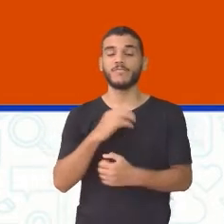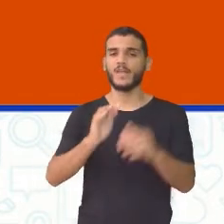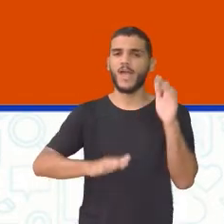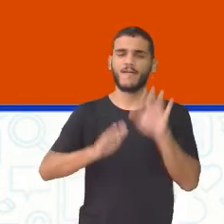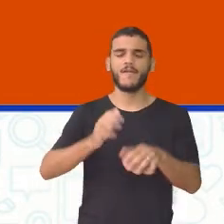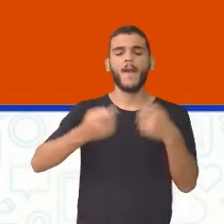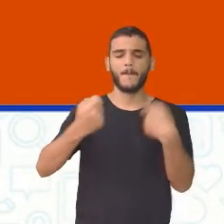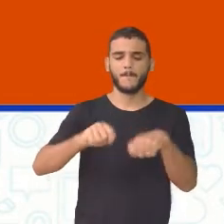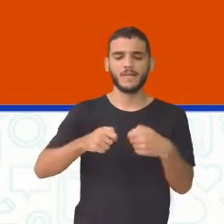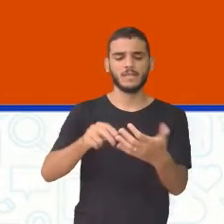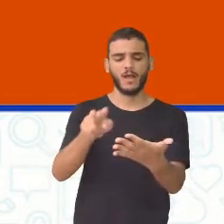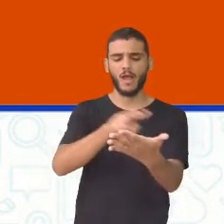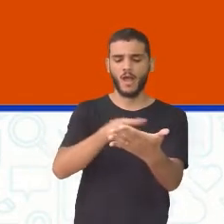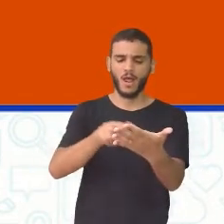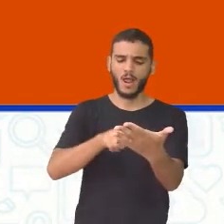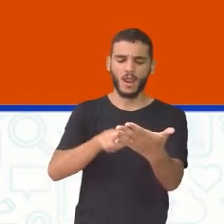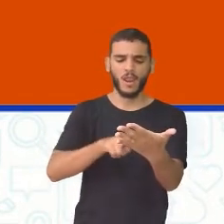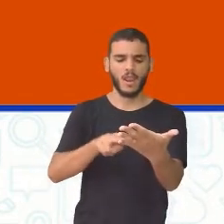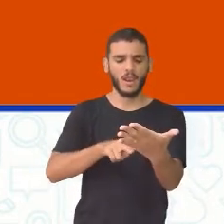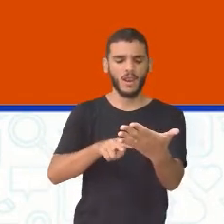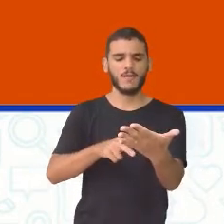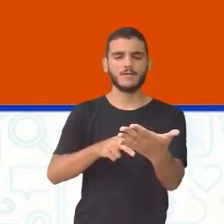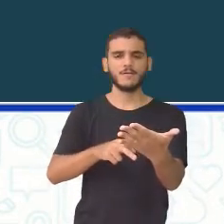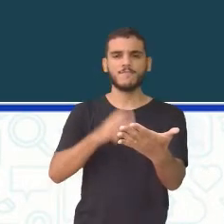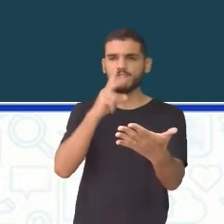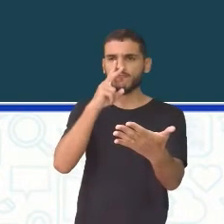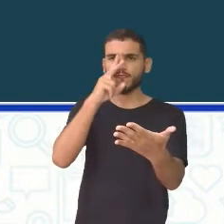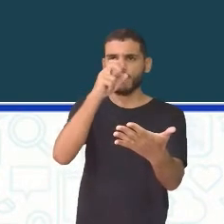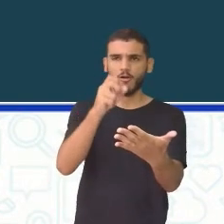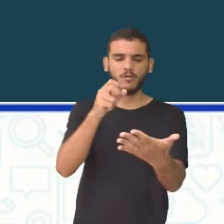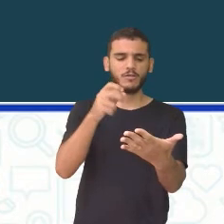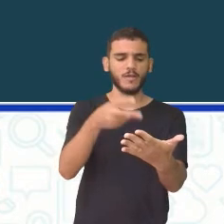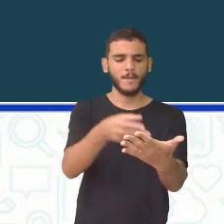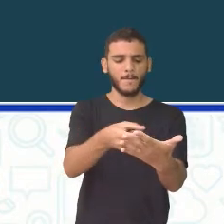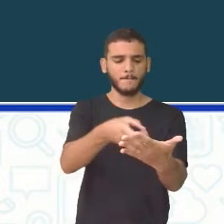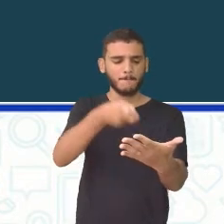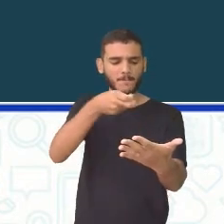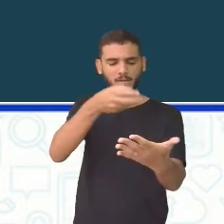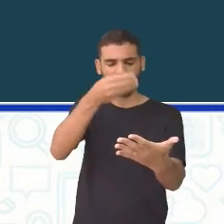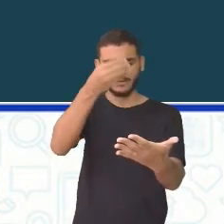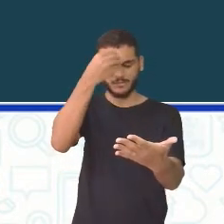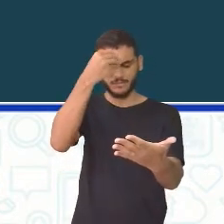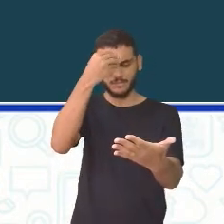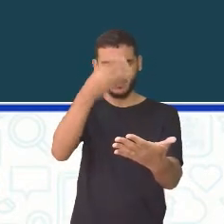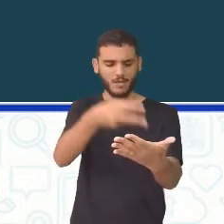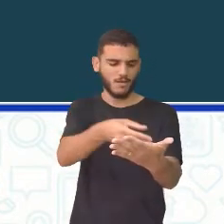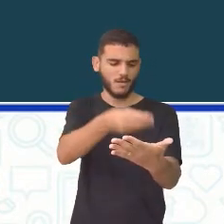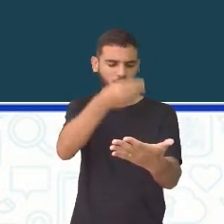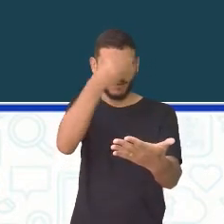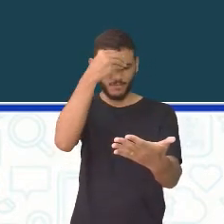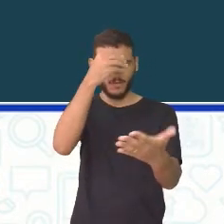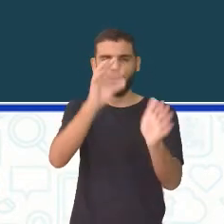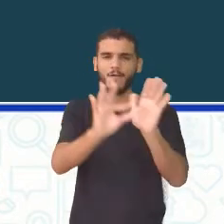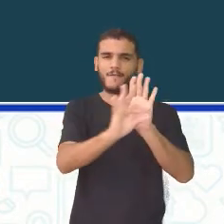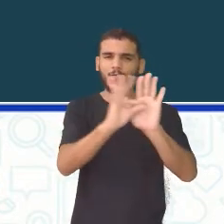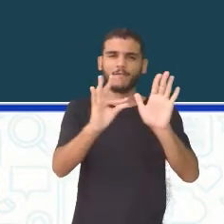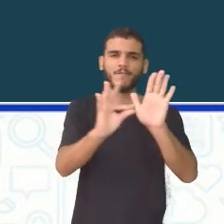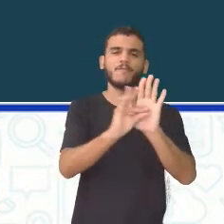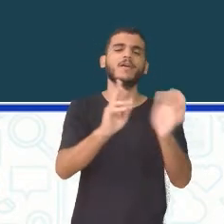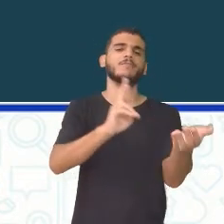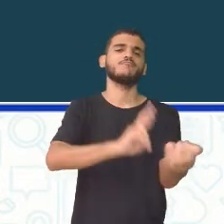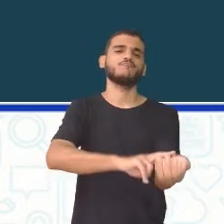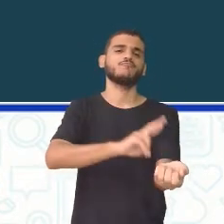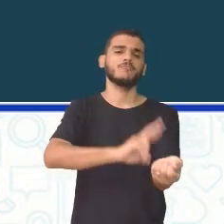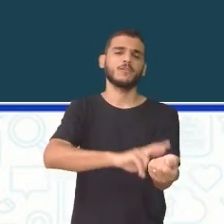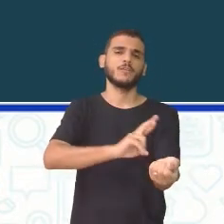que capturemos melhor o ritmo dos versos. Dessa forma, a leitura de poemas